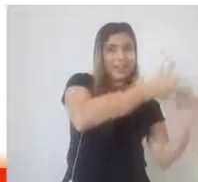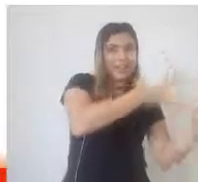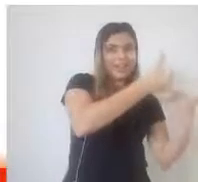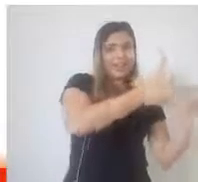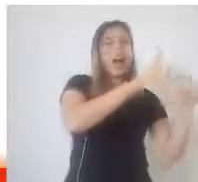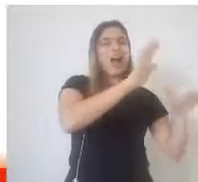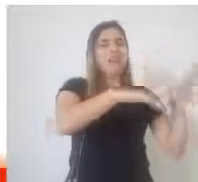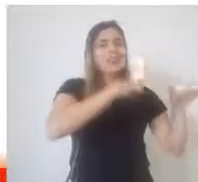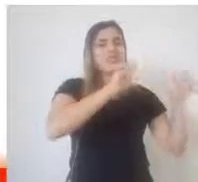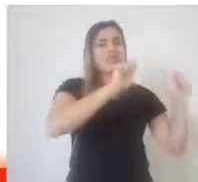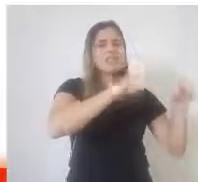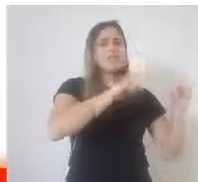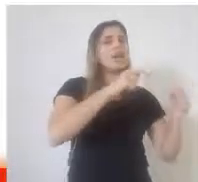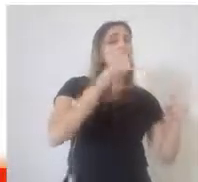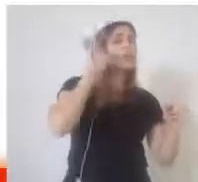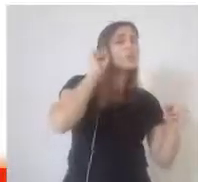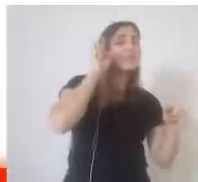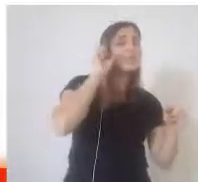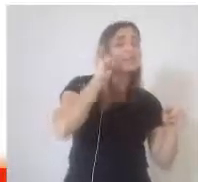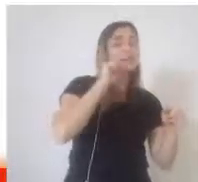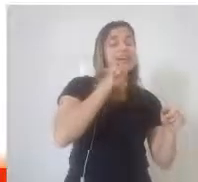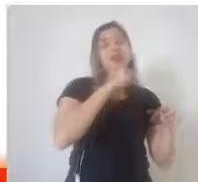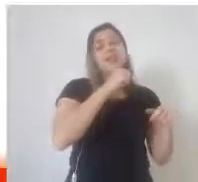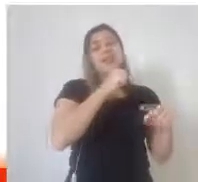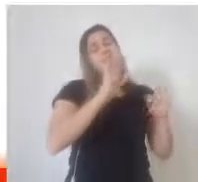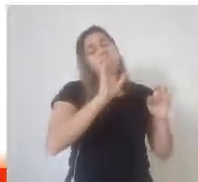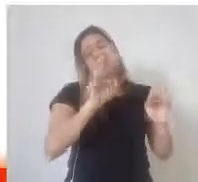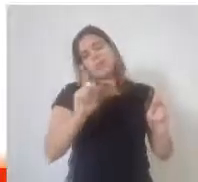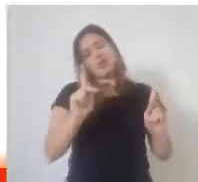lá fora, então às vezes dá para ouvir esses sons,